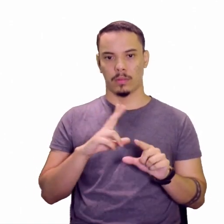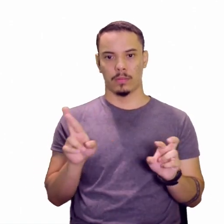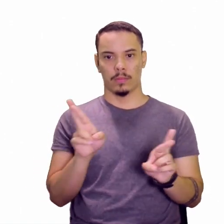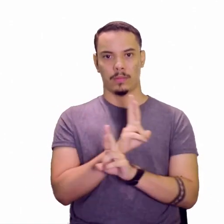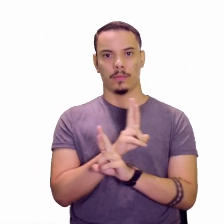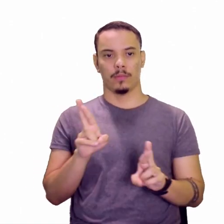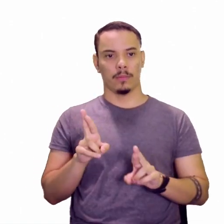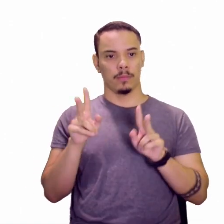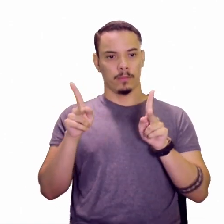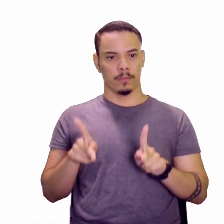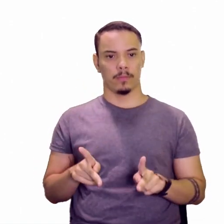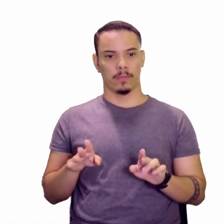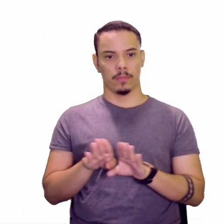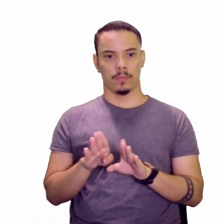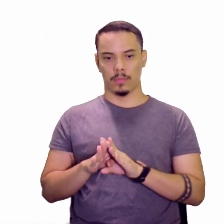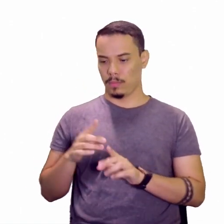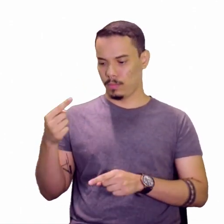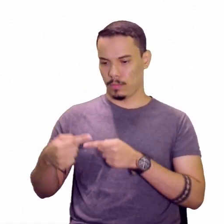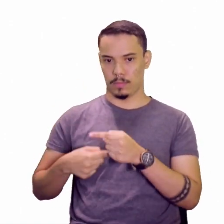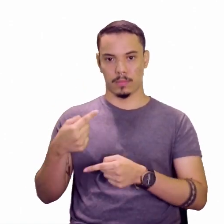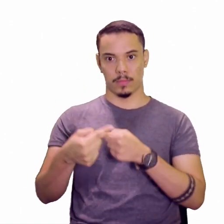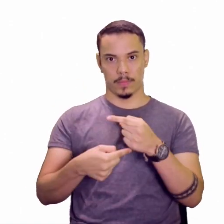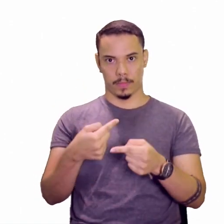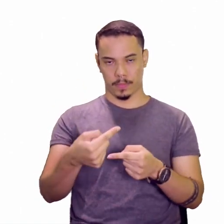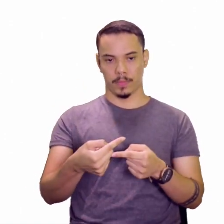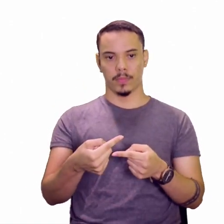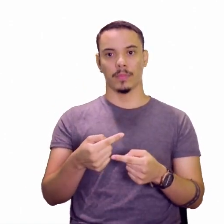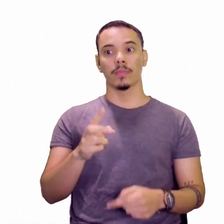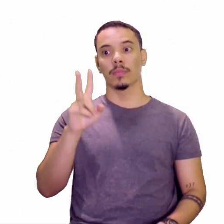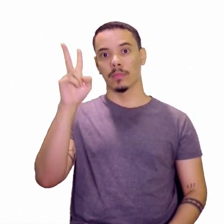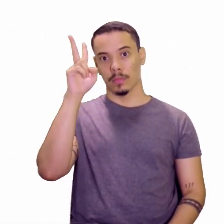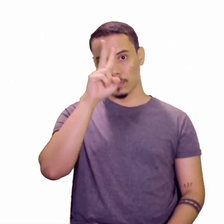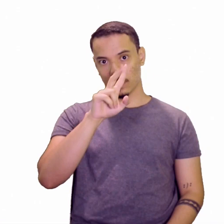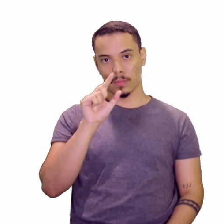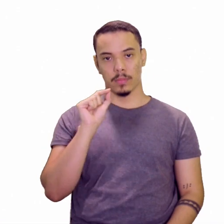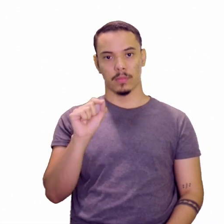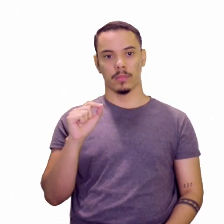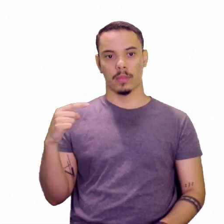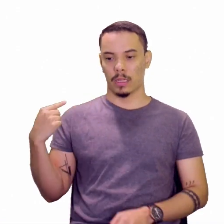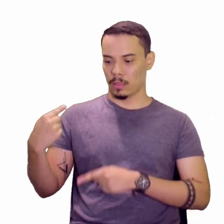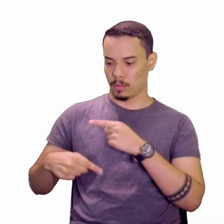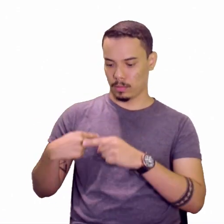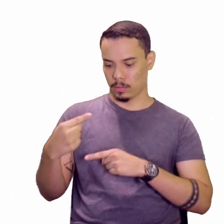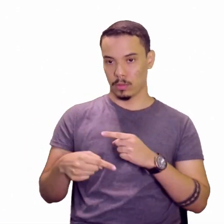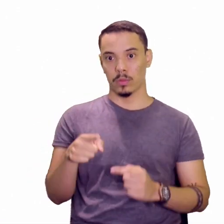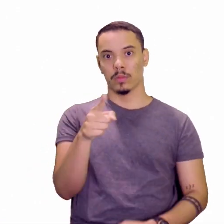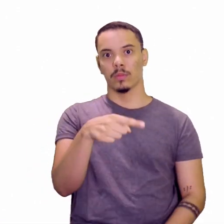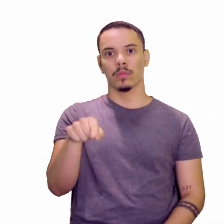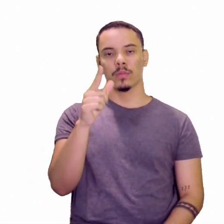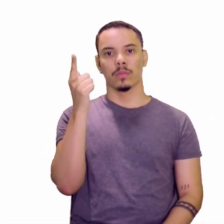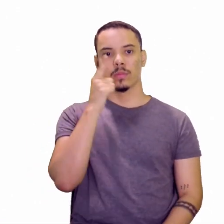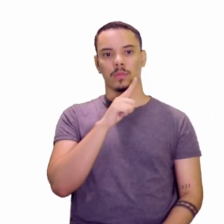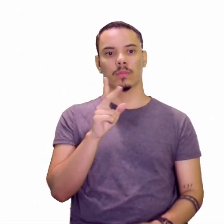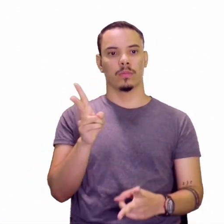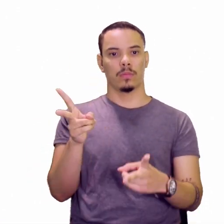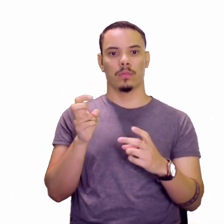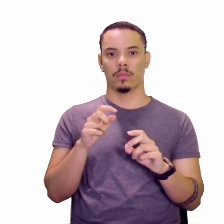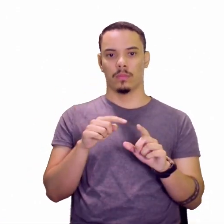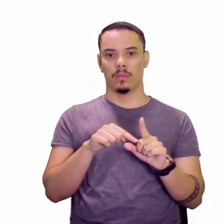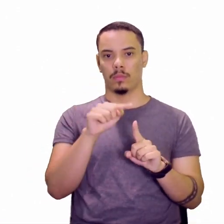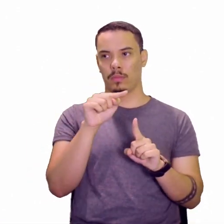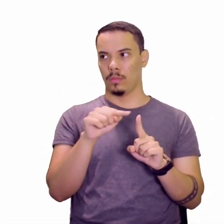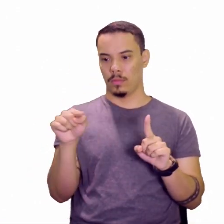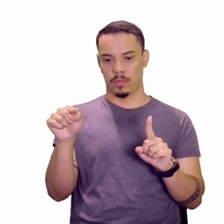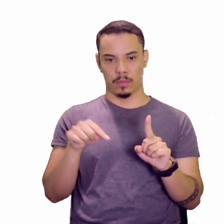dessa posição e trajetória, né? Claro. Lembrando, pessoal, que a trajetória geralmente você vê pela reta do gráfico,